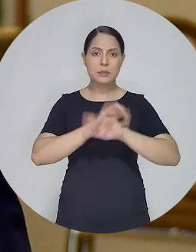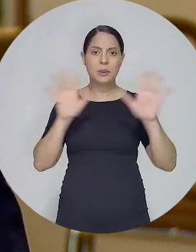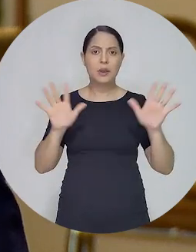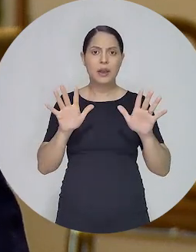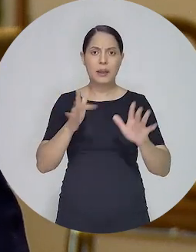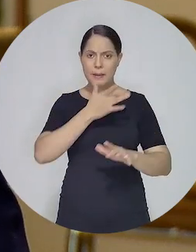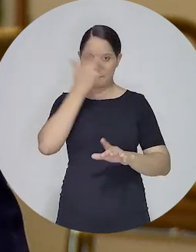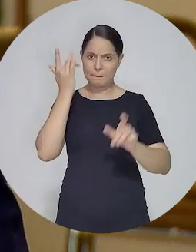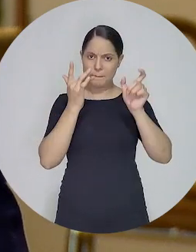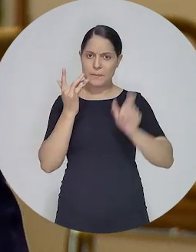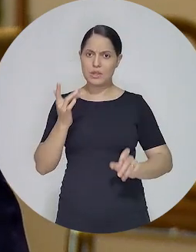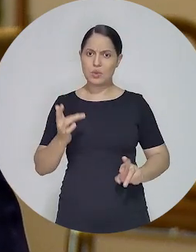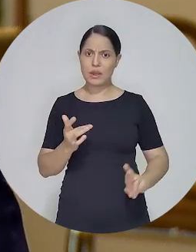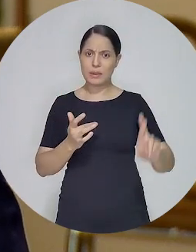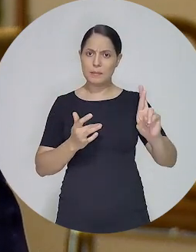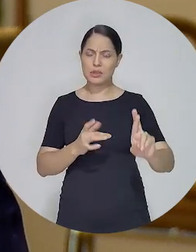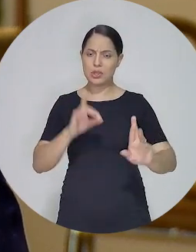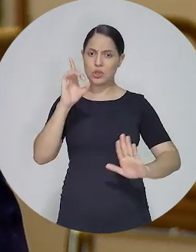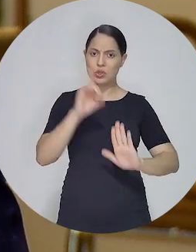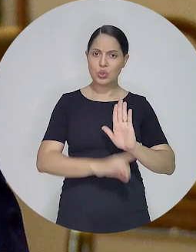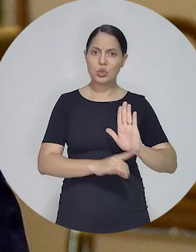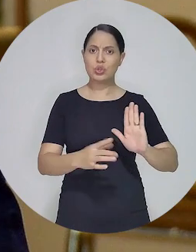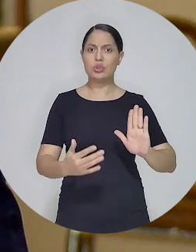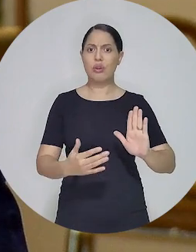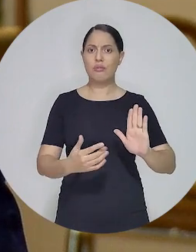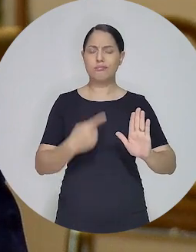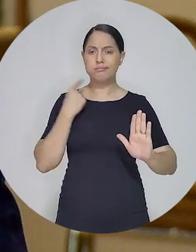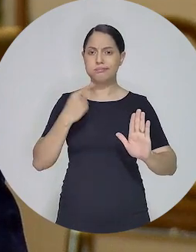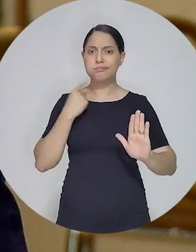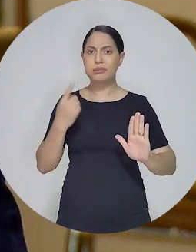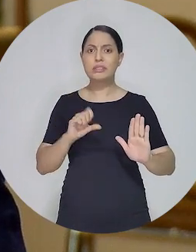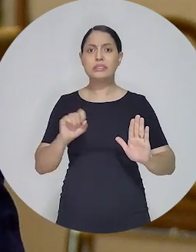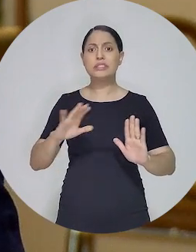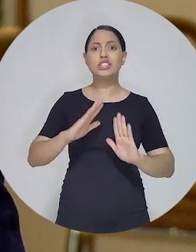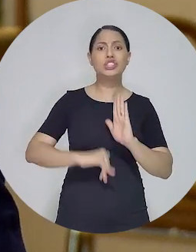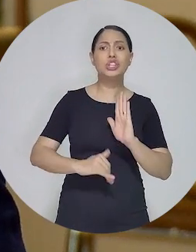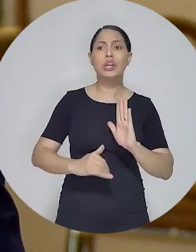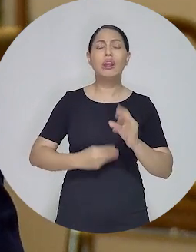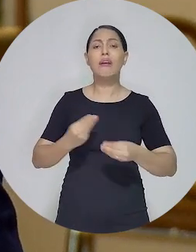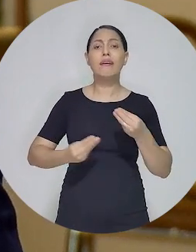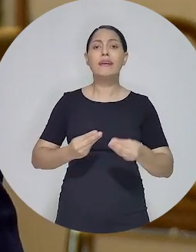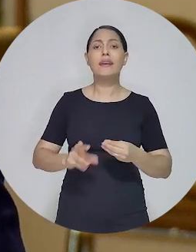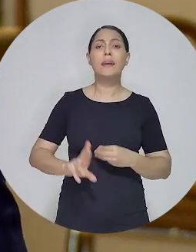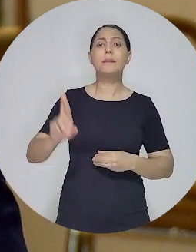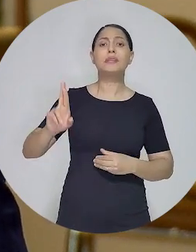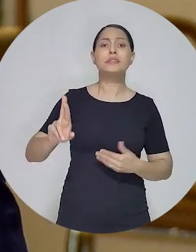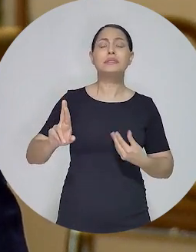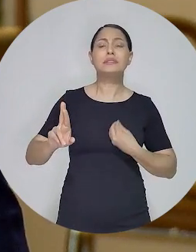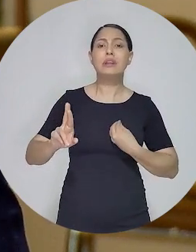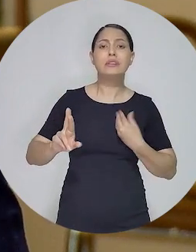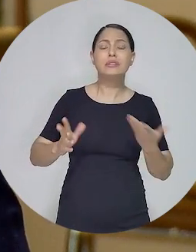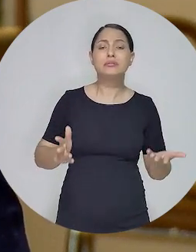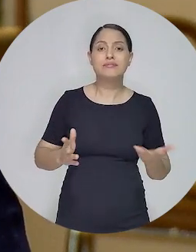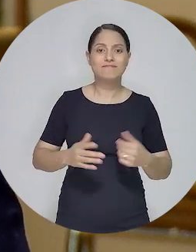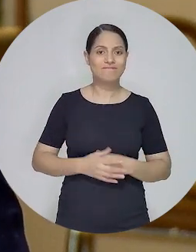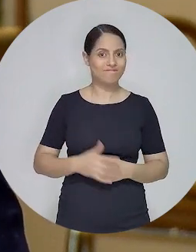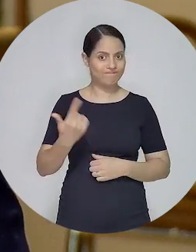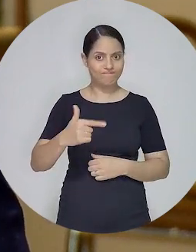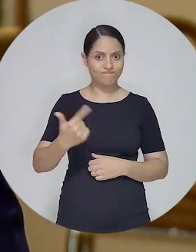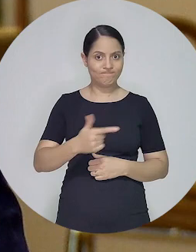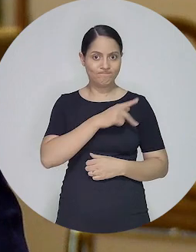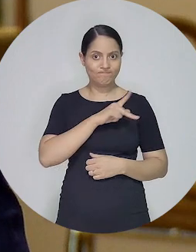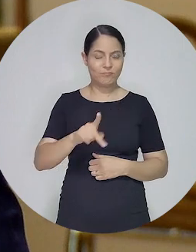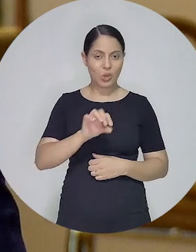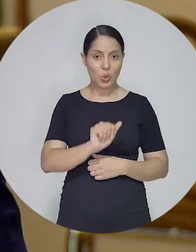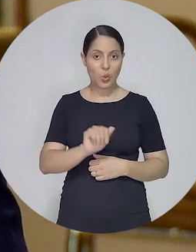exemplo, um representante das prerrogativas, quando eventualmente violadas as prerrogativas, não ter a presença